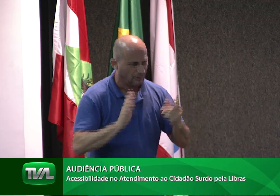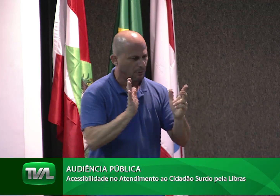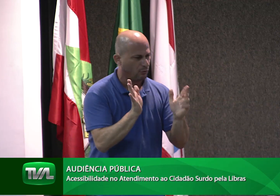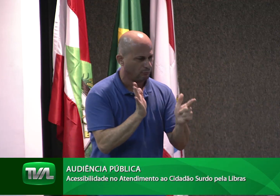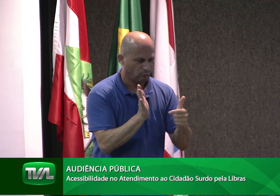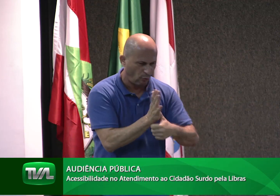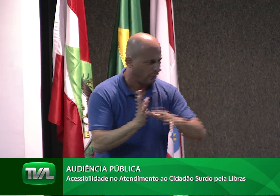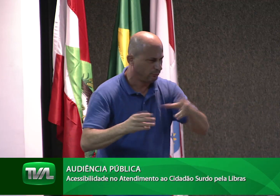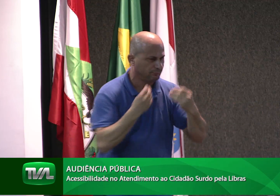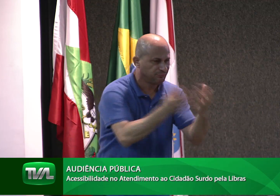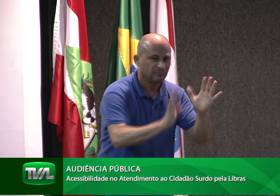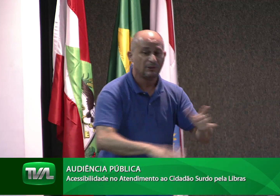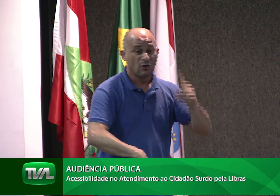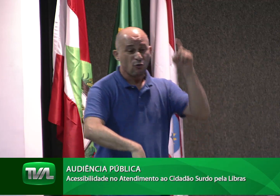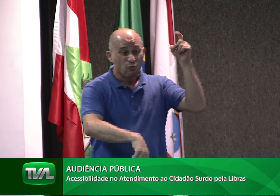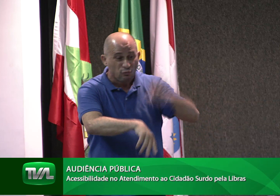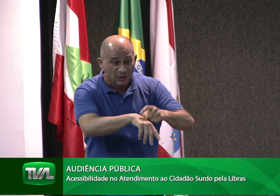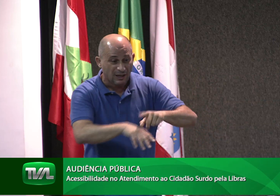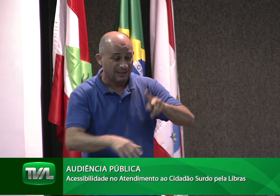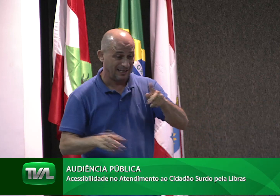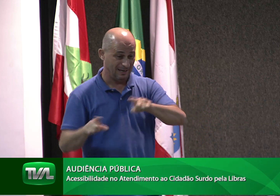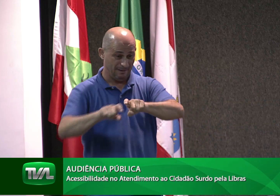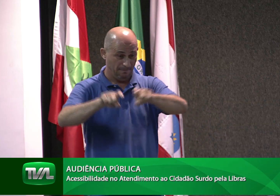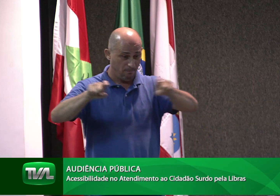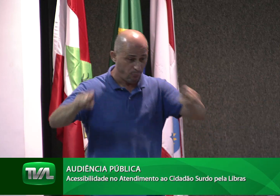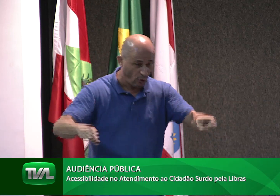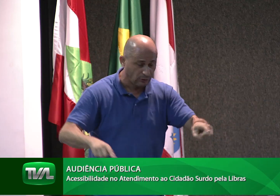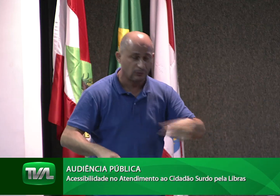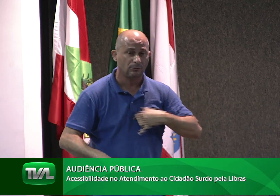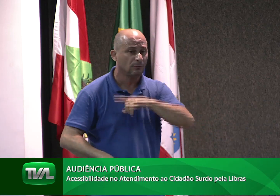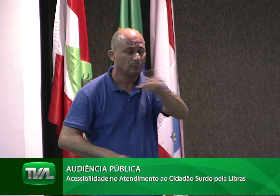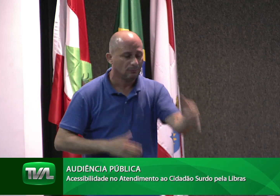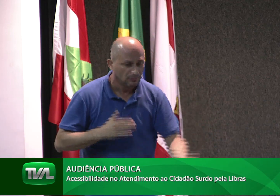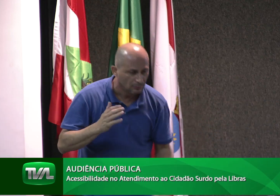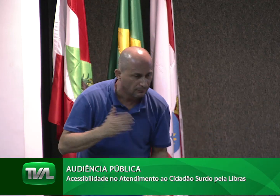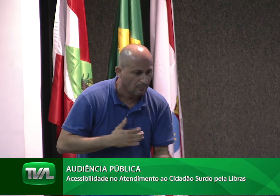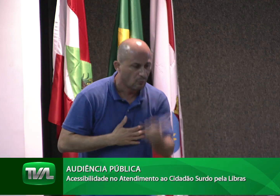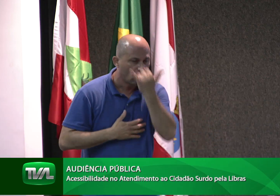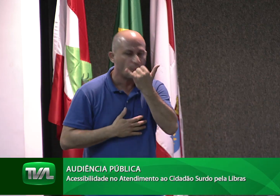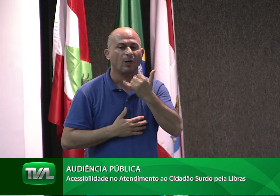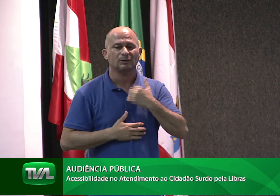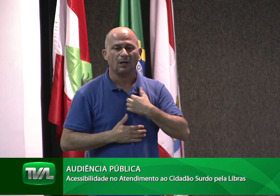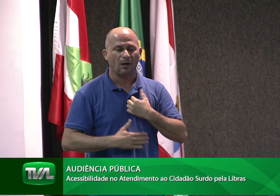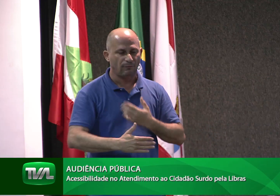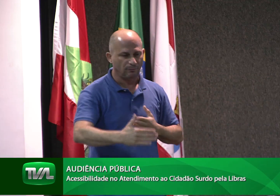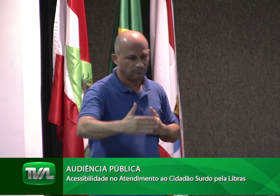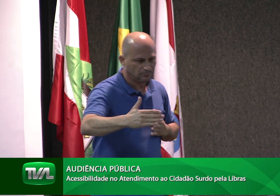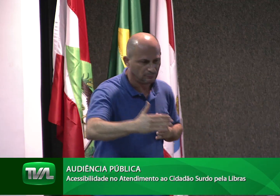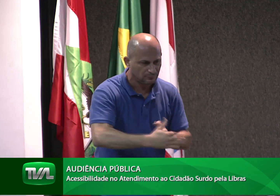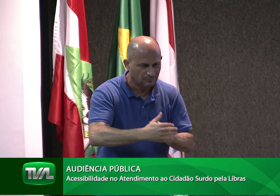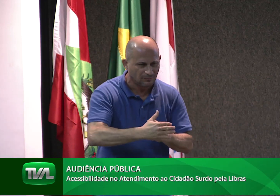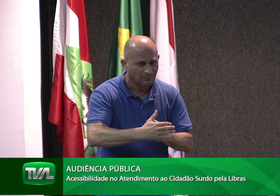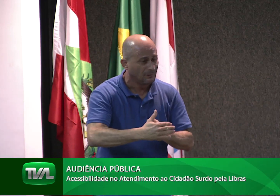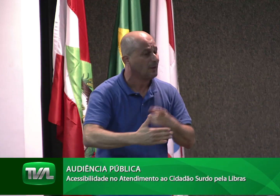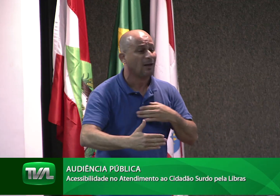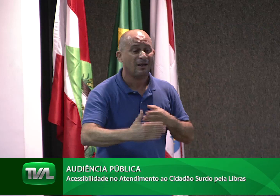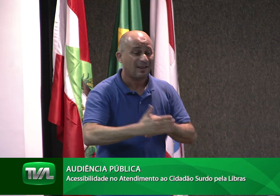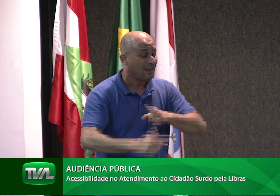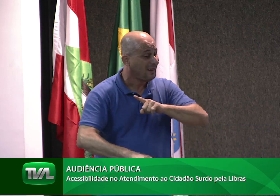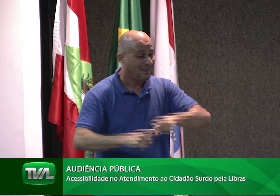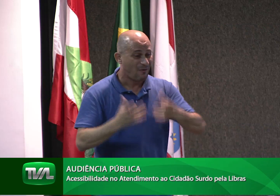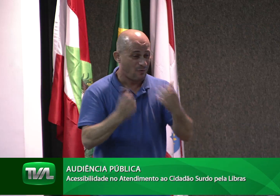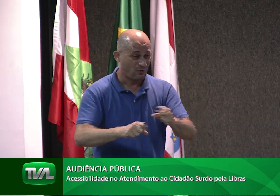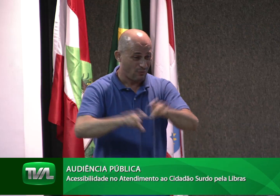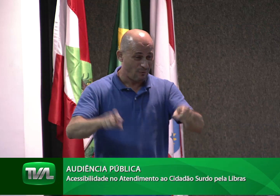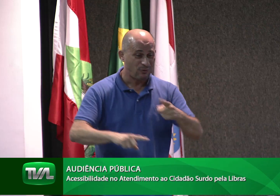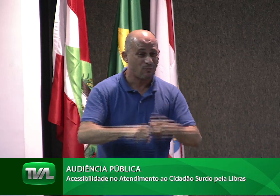posse, da admissão, a gente entregou todos os documentos e, na hora, a gente teve o azar de ser informado que